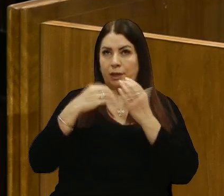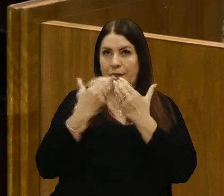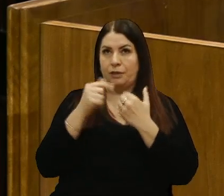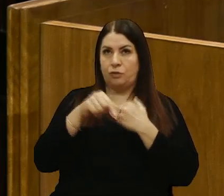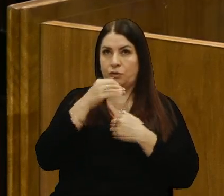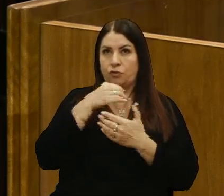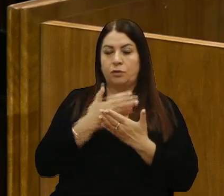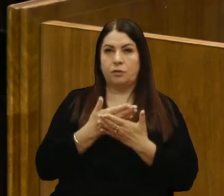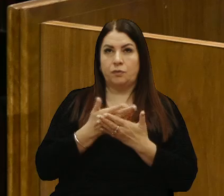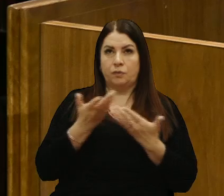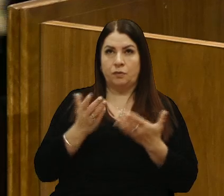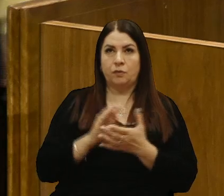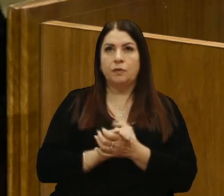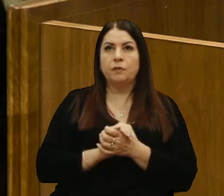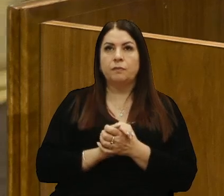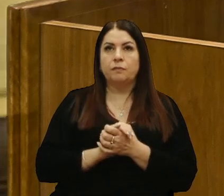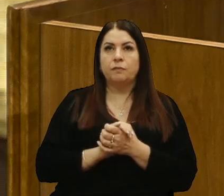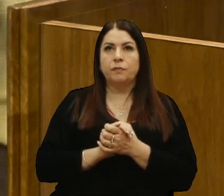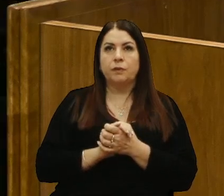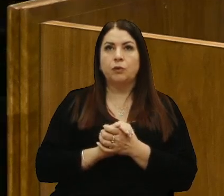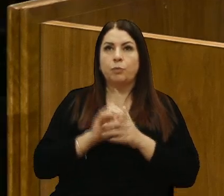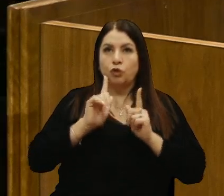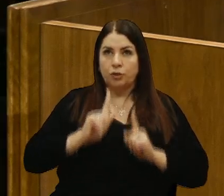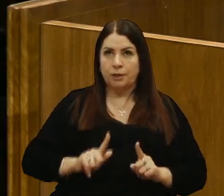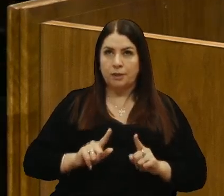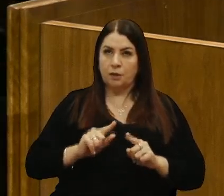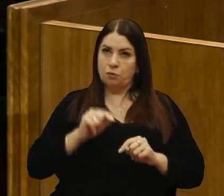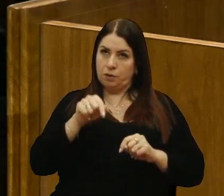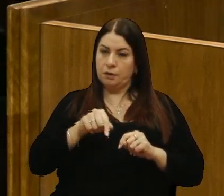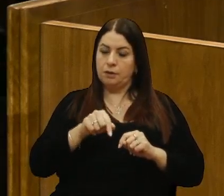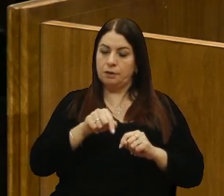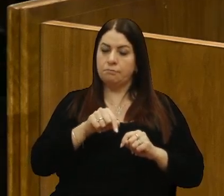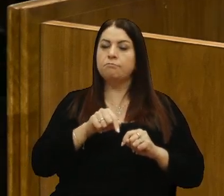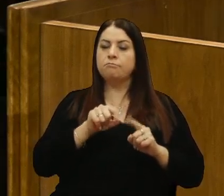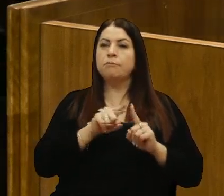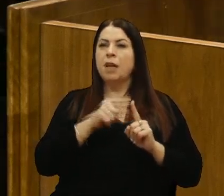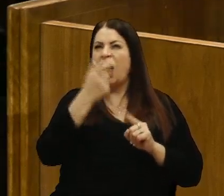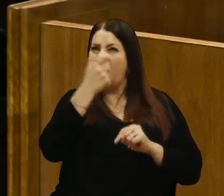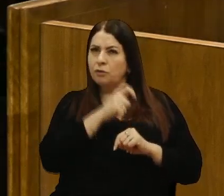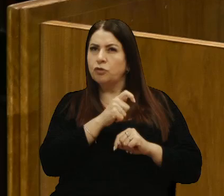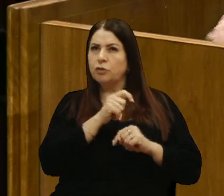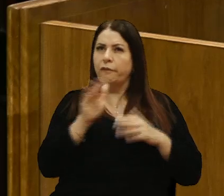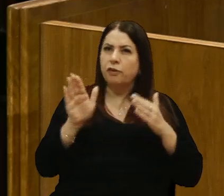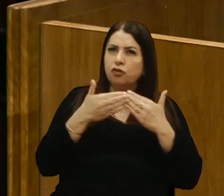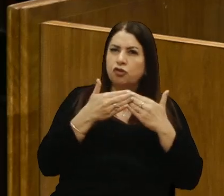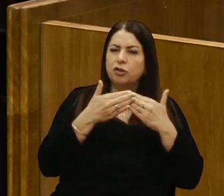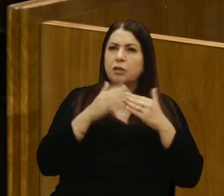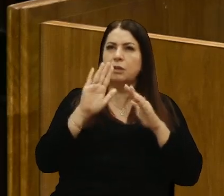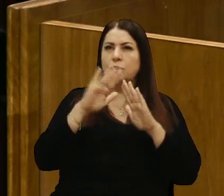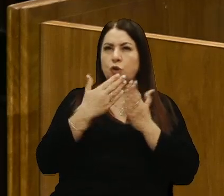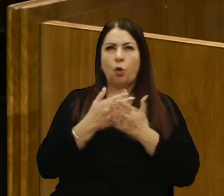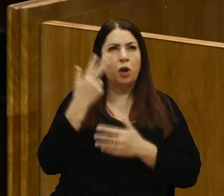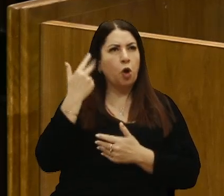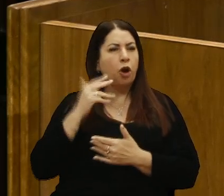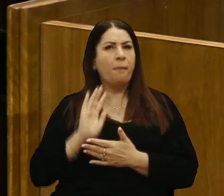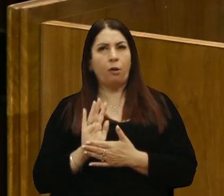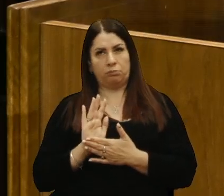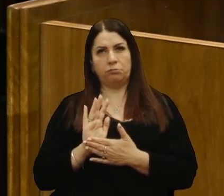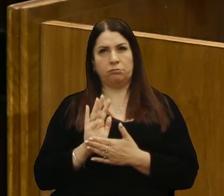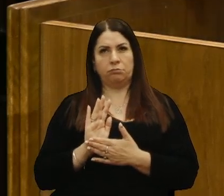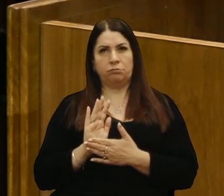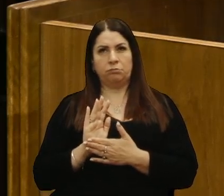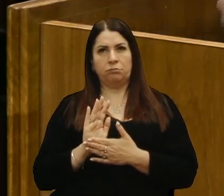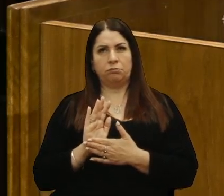caxiense, quando uma gestão municipal acha que fechar a escola é natural,